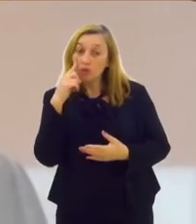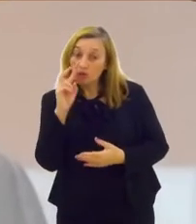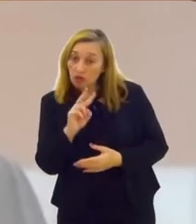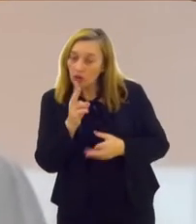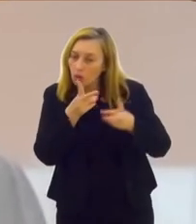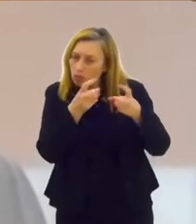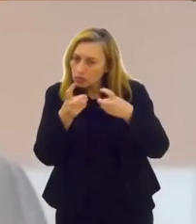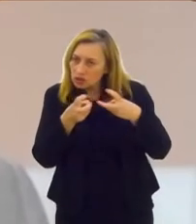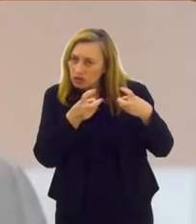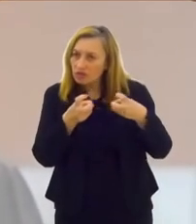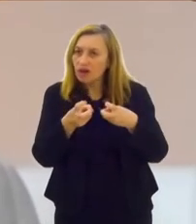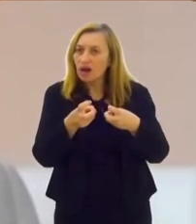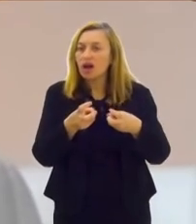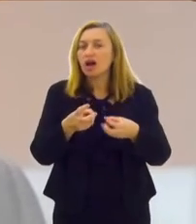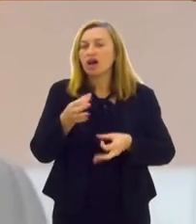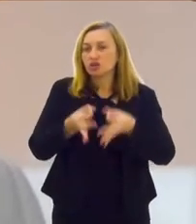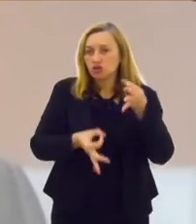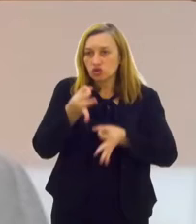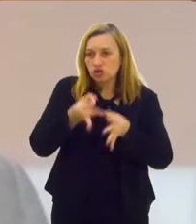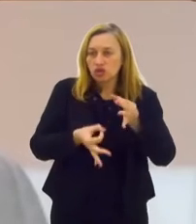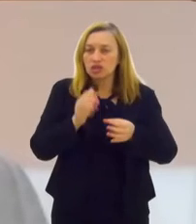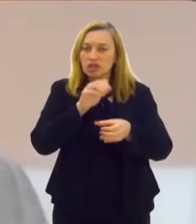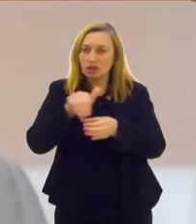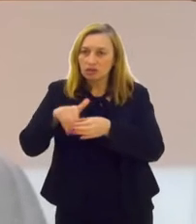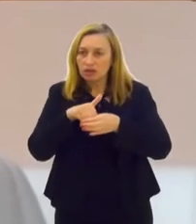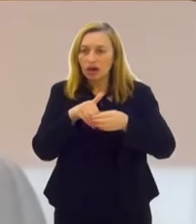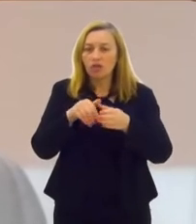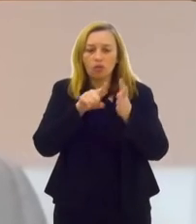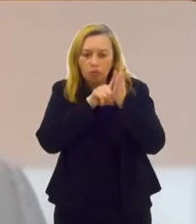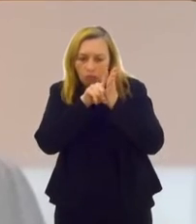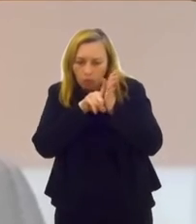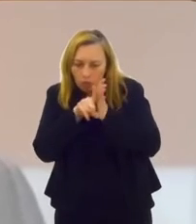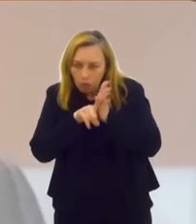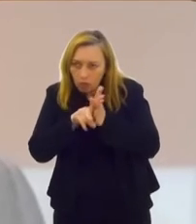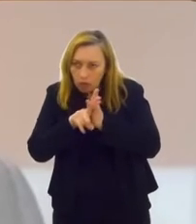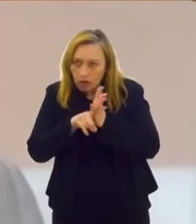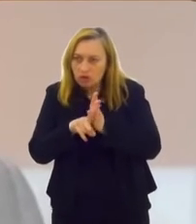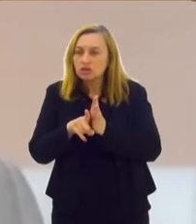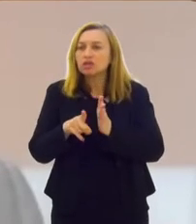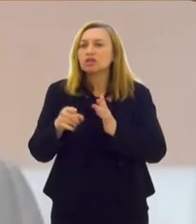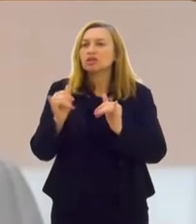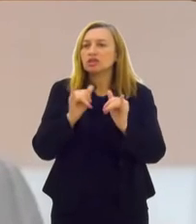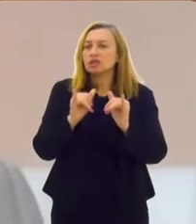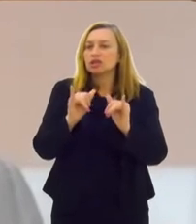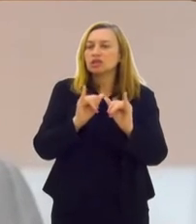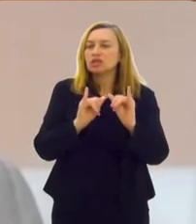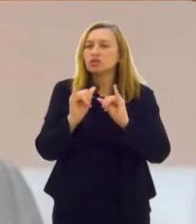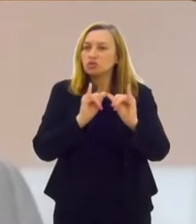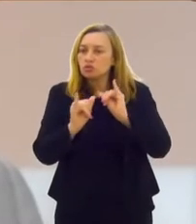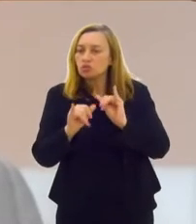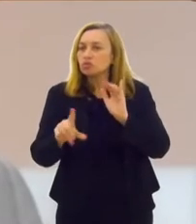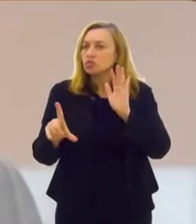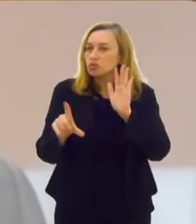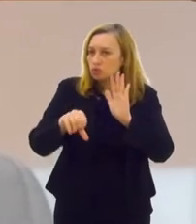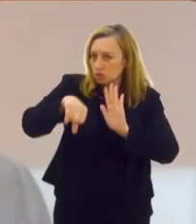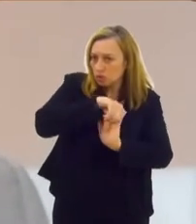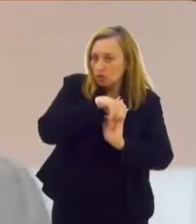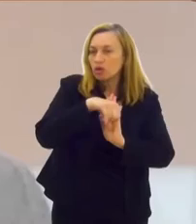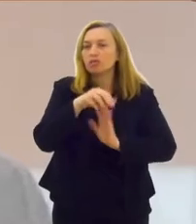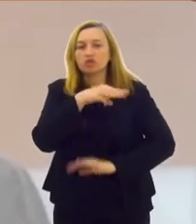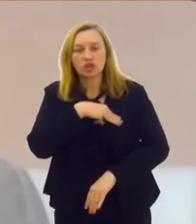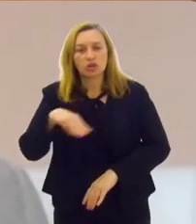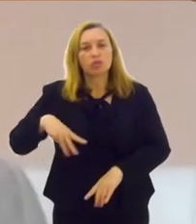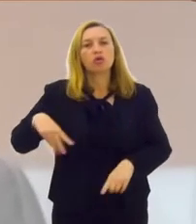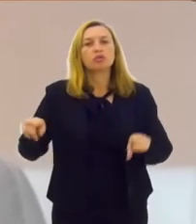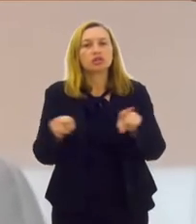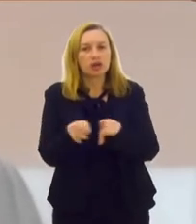vamos apurar isso, né? A Justiça Eleitoral está a postos para apurar essas notícias de irregularidades. O